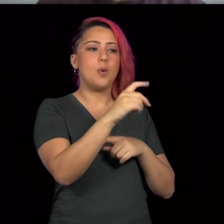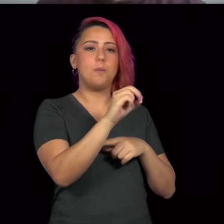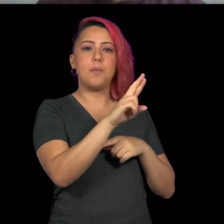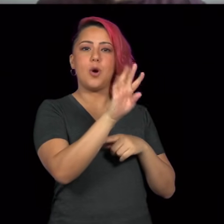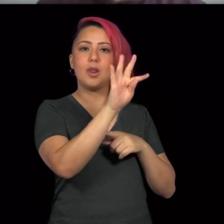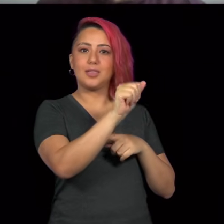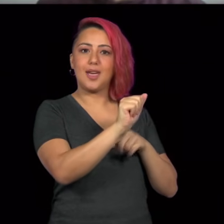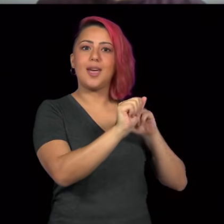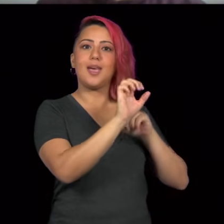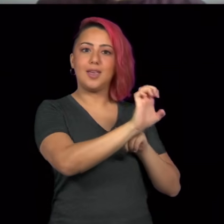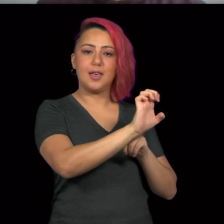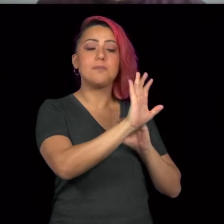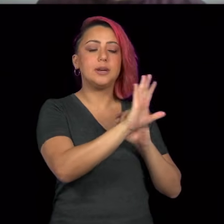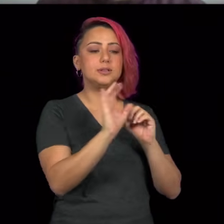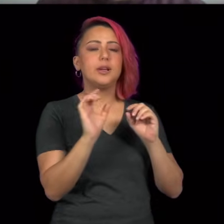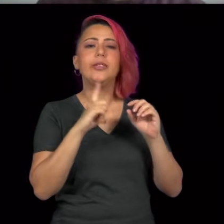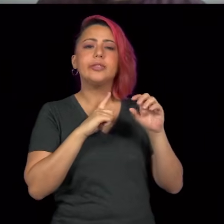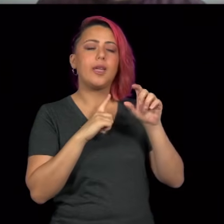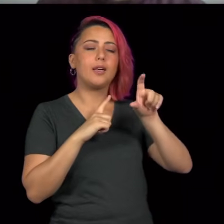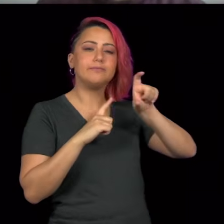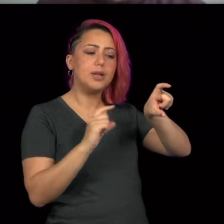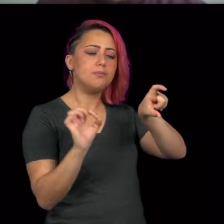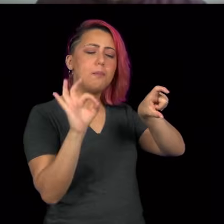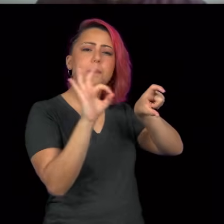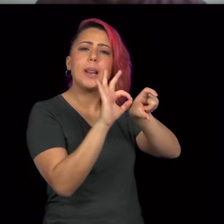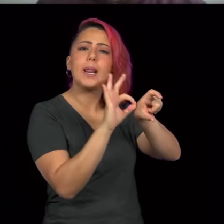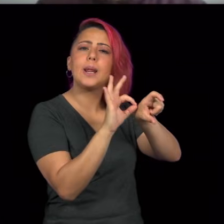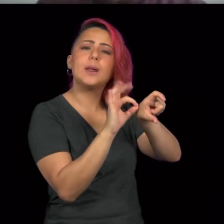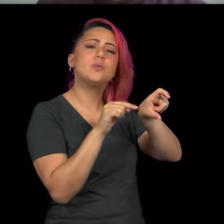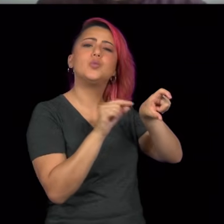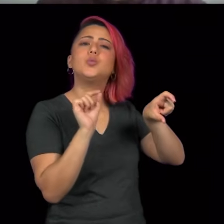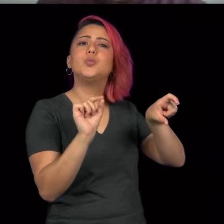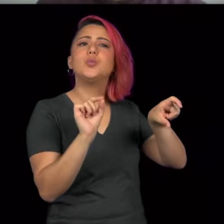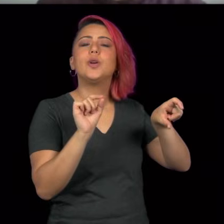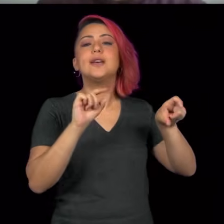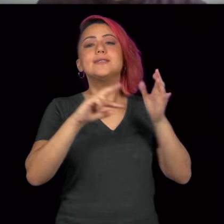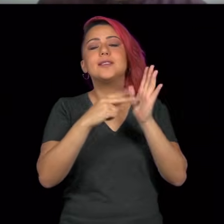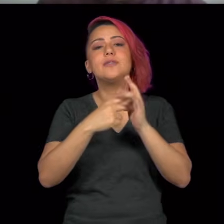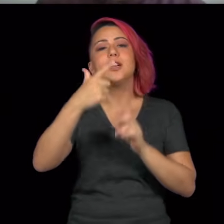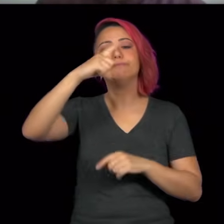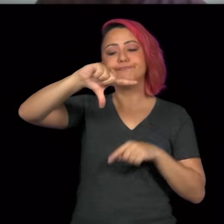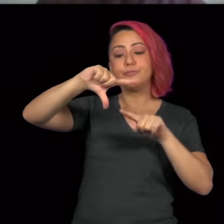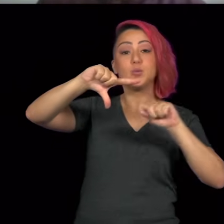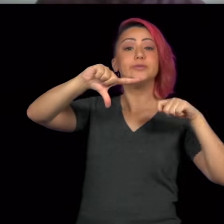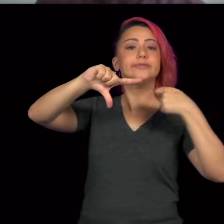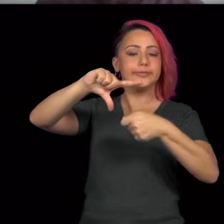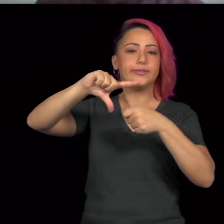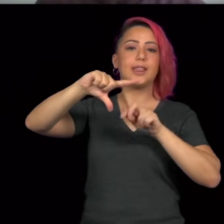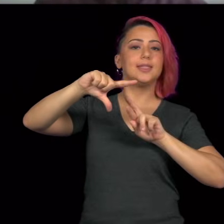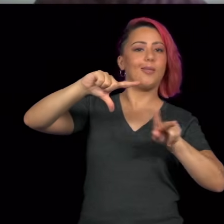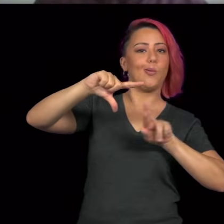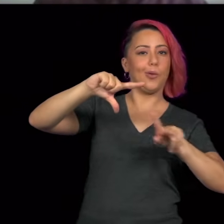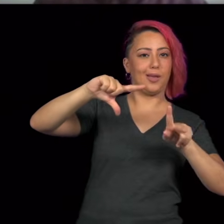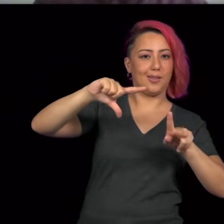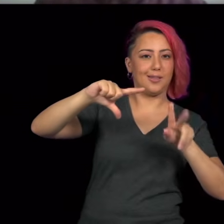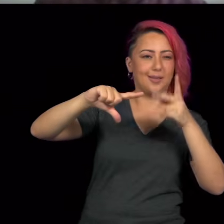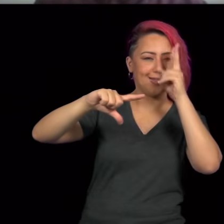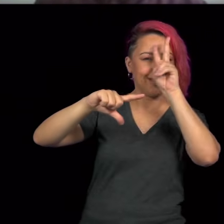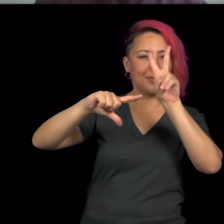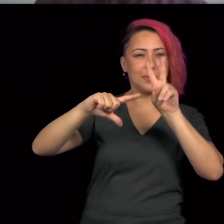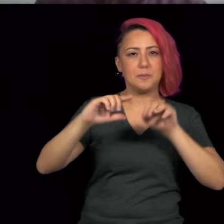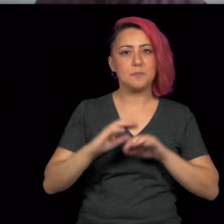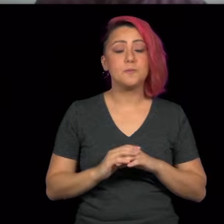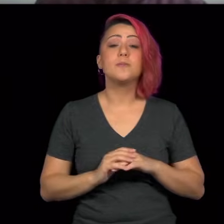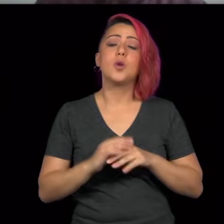indicar a negação, né? Então, nesse caso, nós estamos fazendo a negação da conjunção e aí